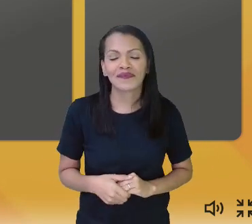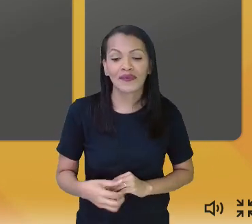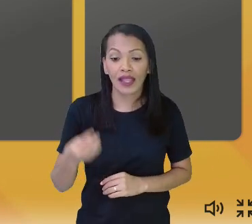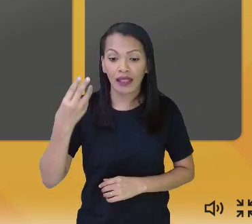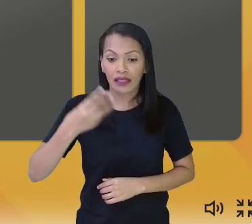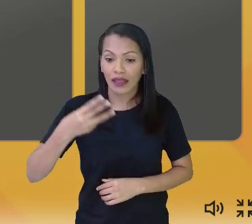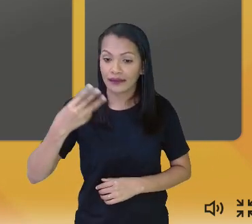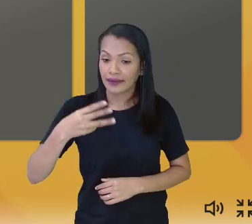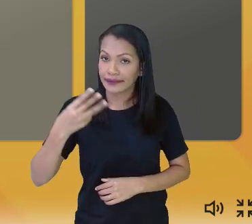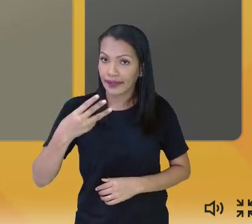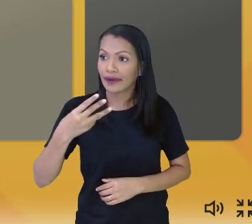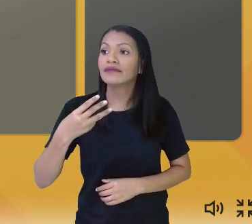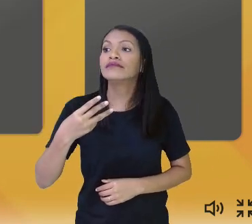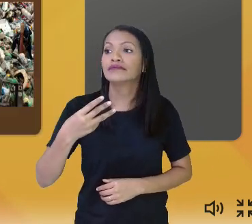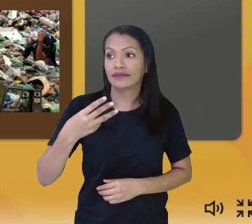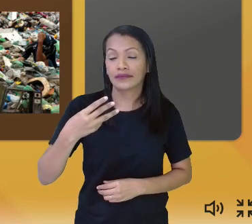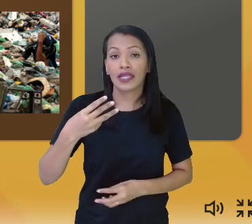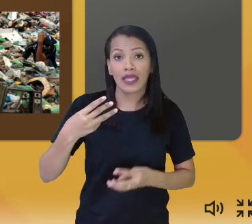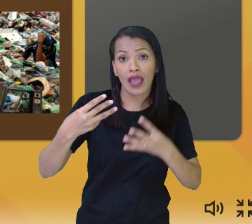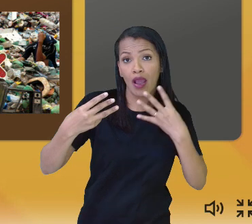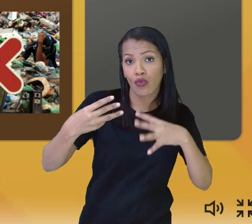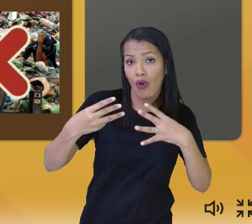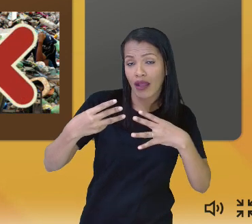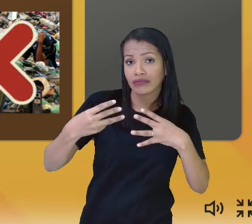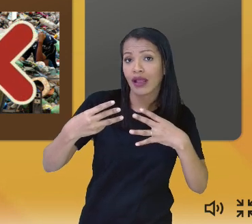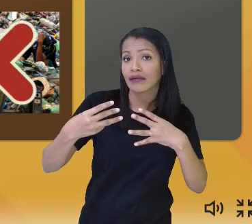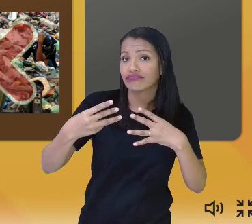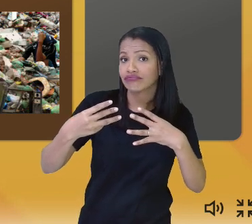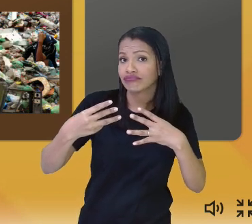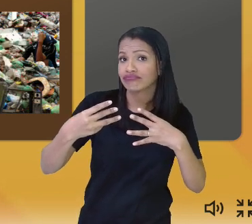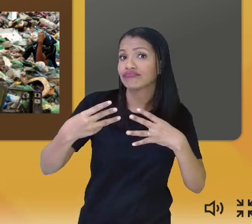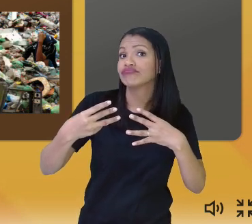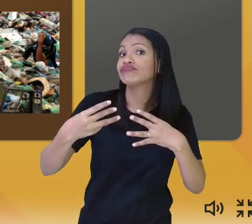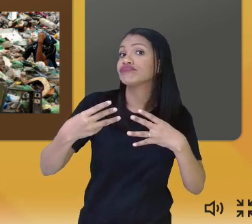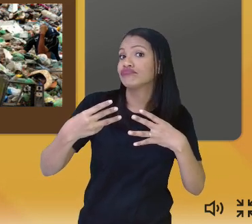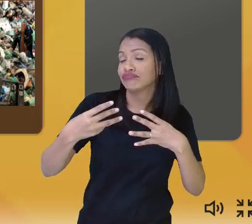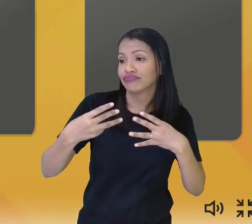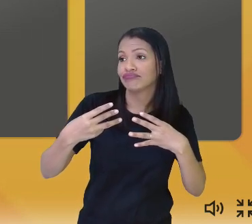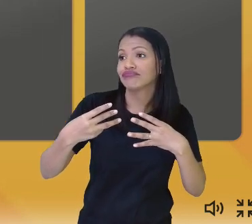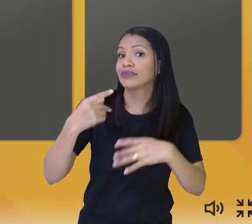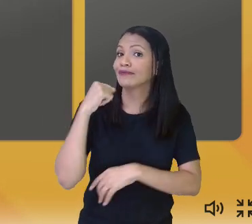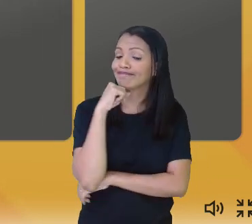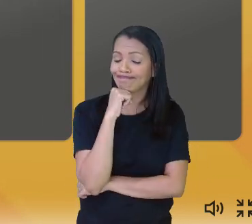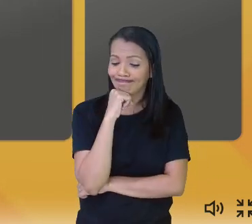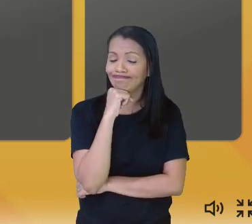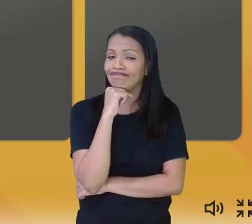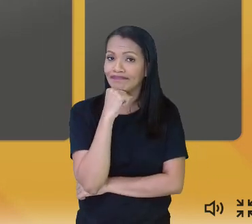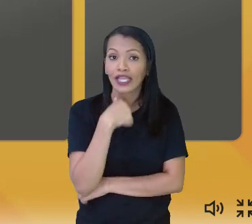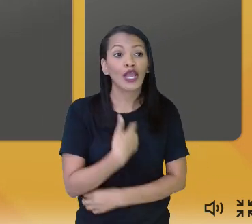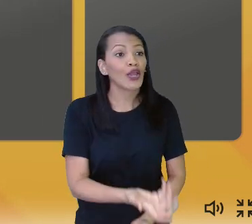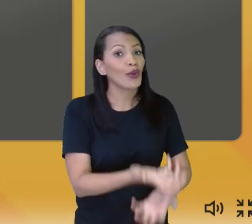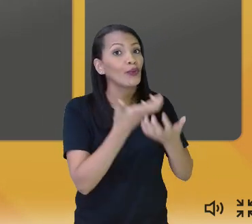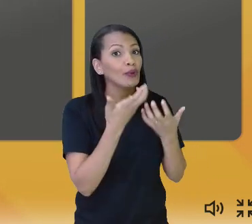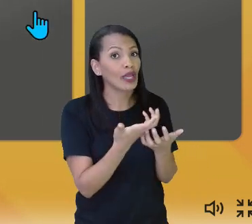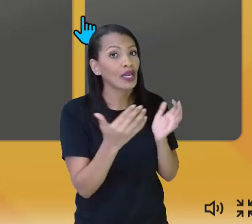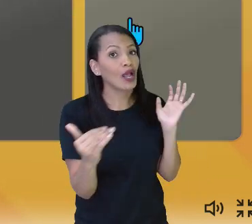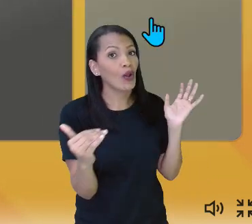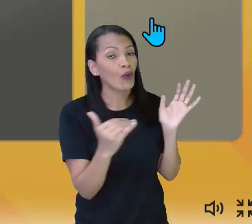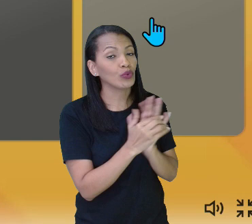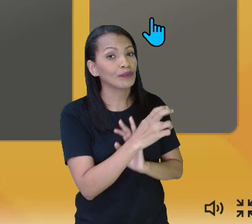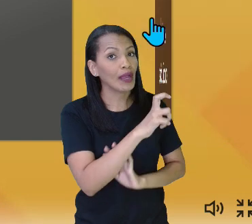A do lado dela lá. Isso. Professora, olha, saiu uma aí, viu? Eu quero a última de